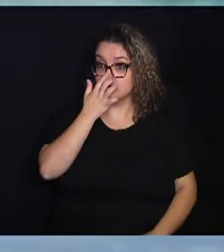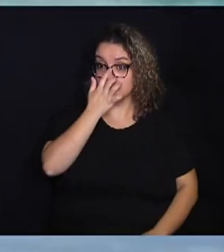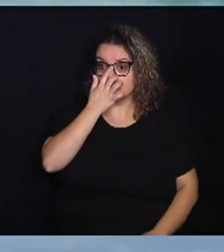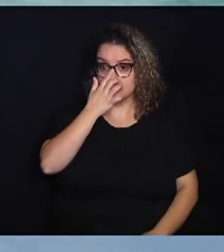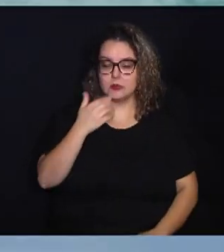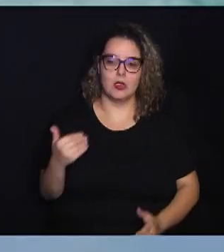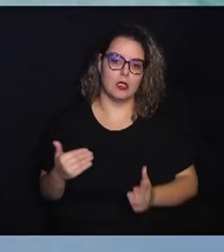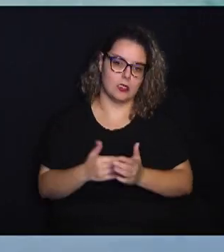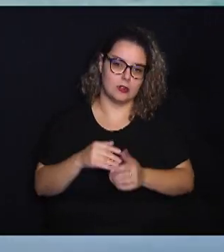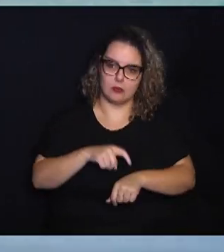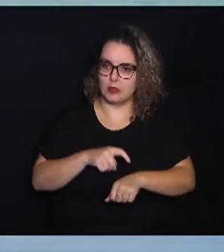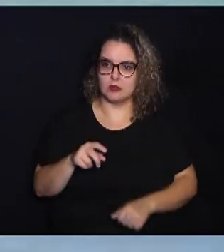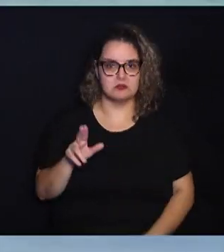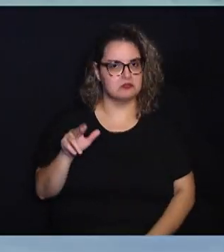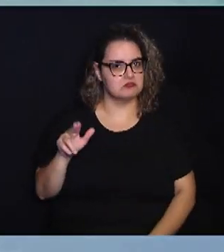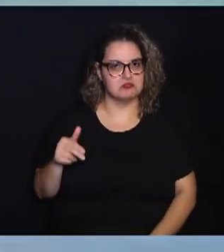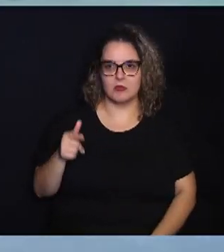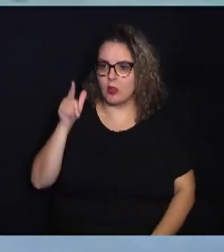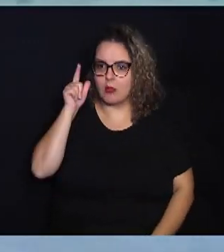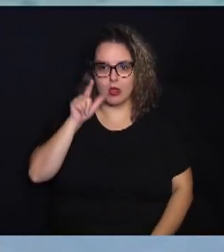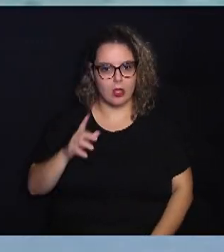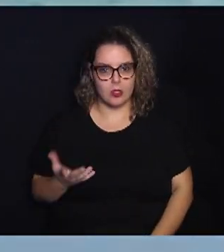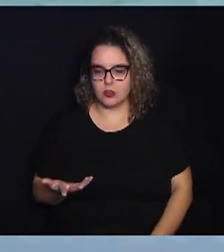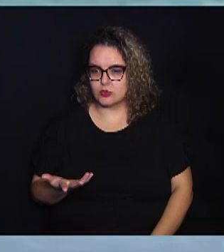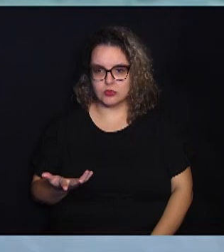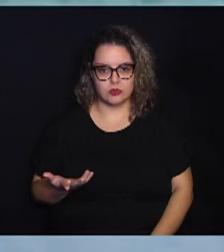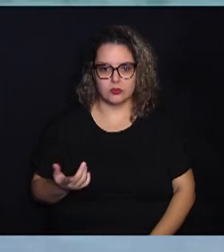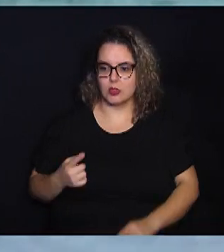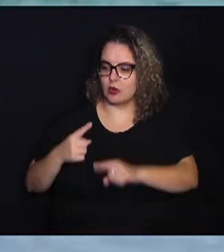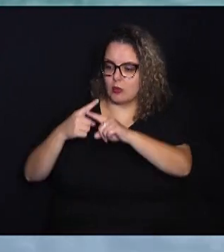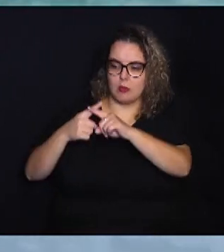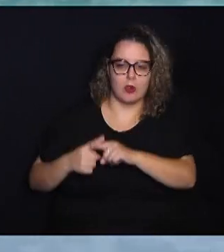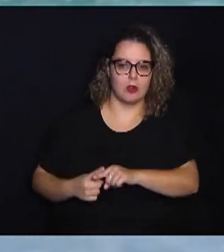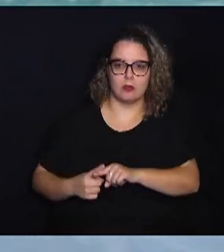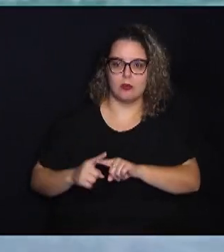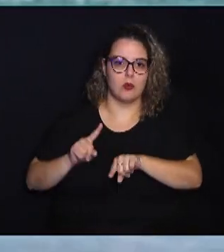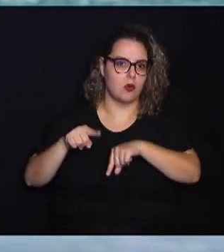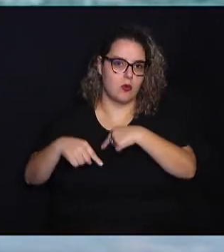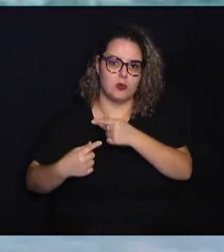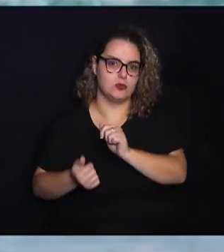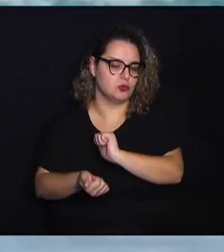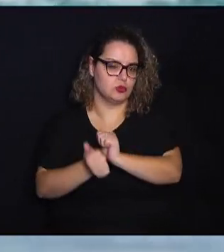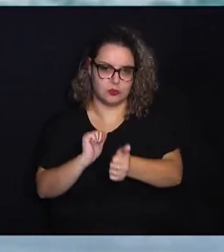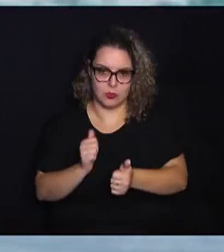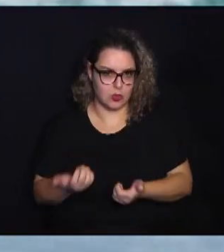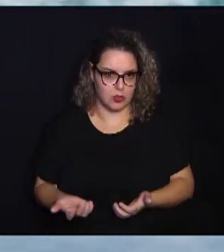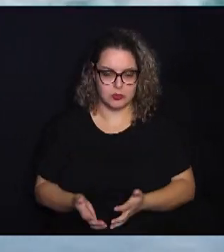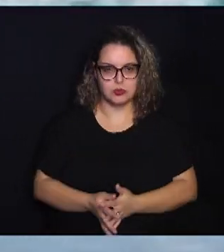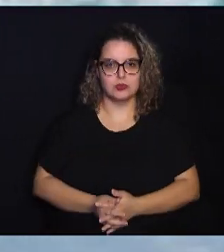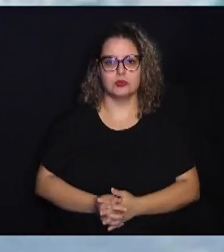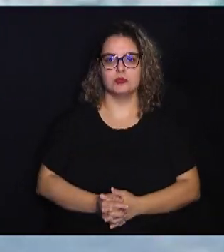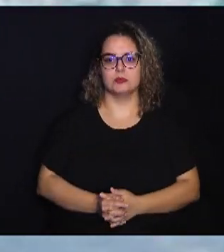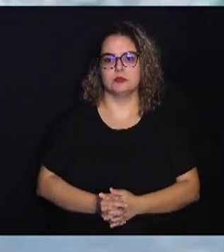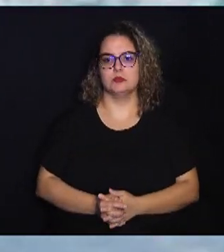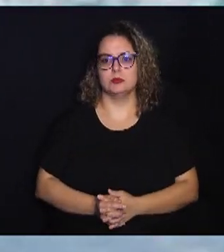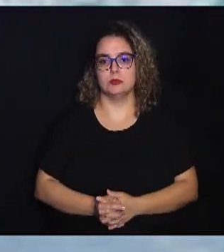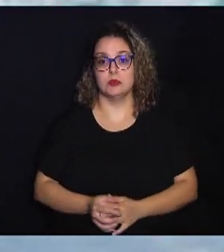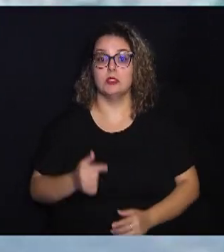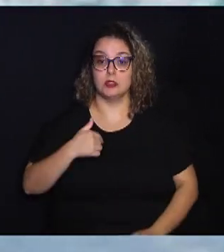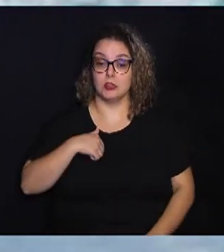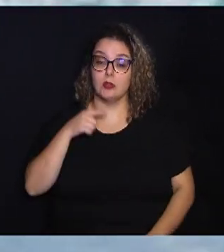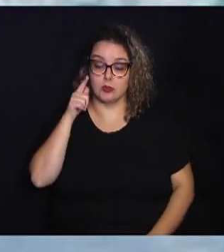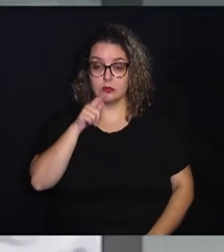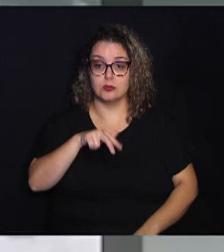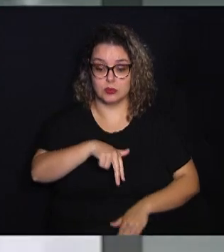Até então eu nunca tinha conseguido competir em nenhum outro esporte. Eu consegui isso no